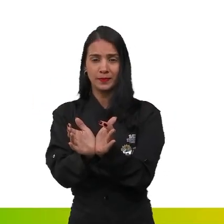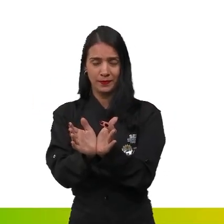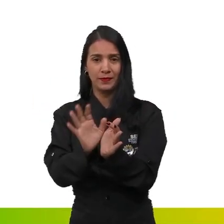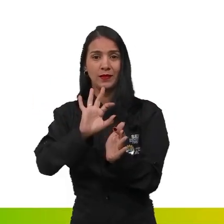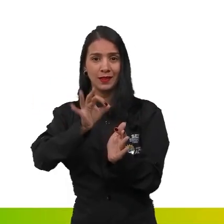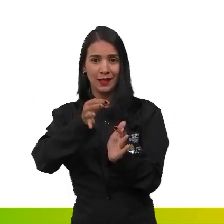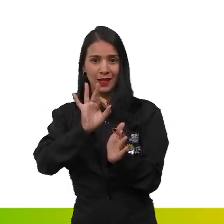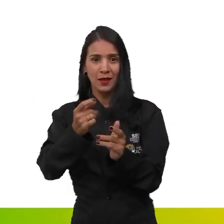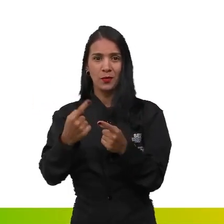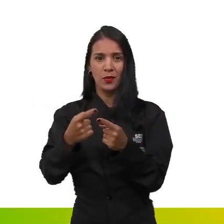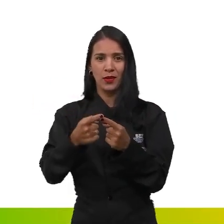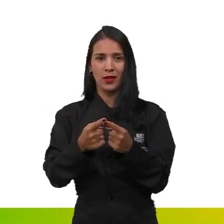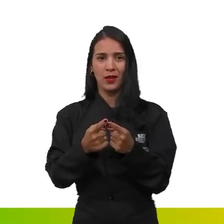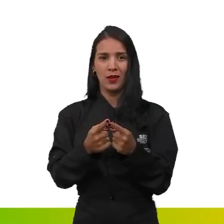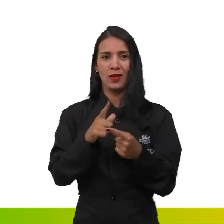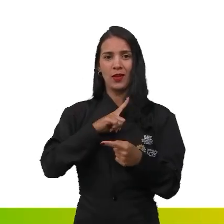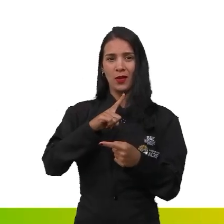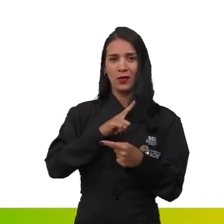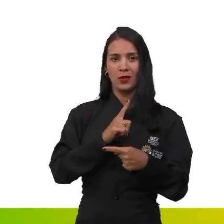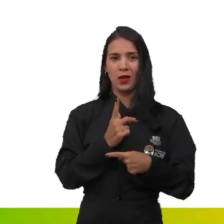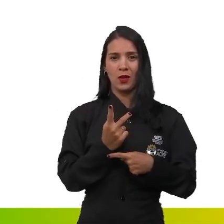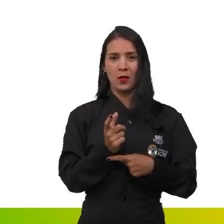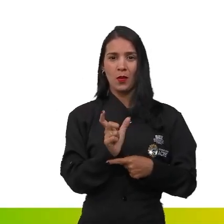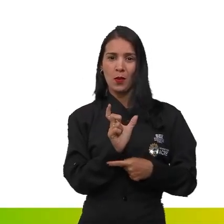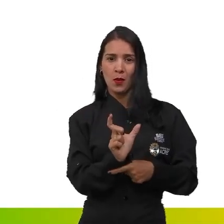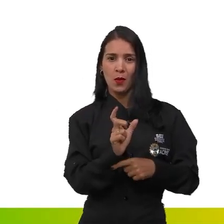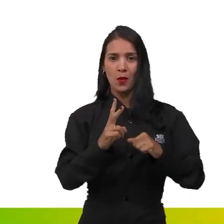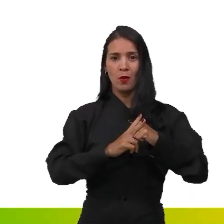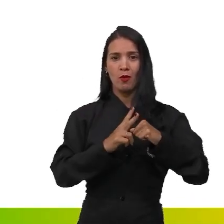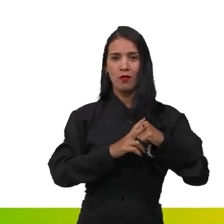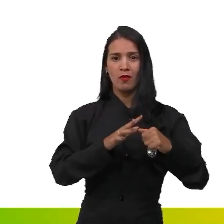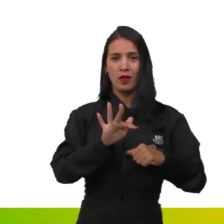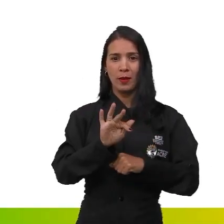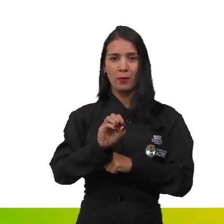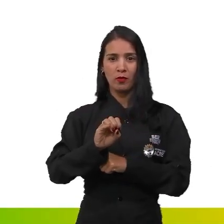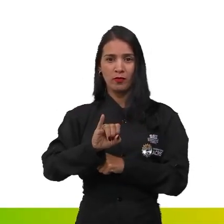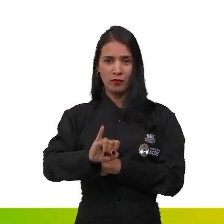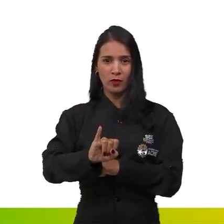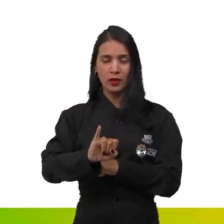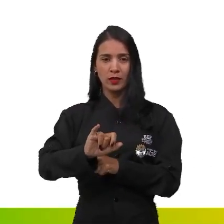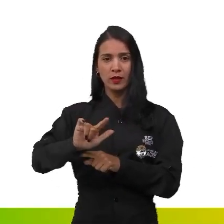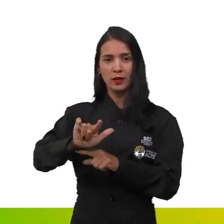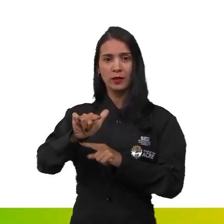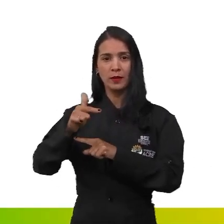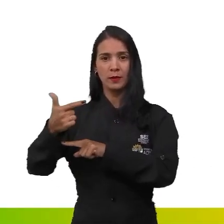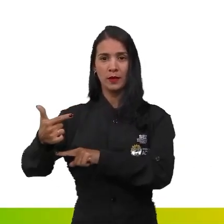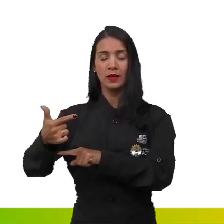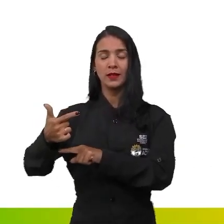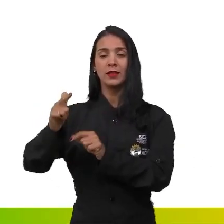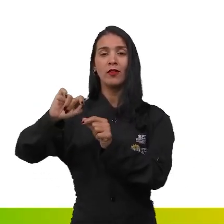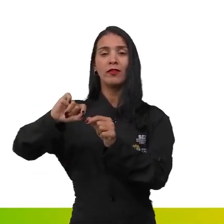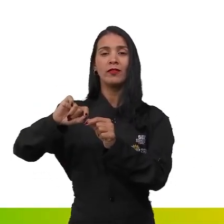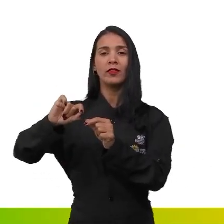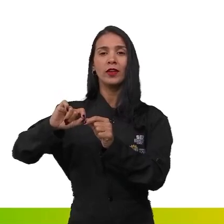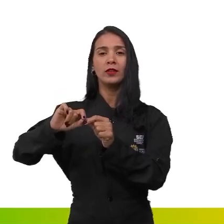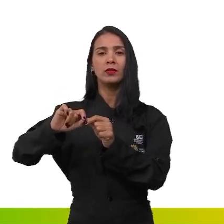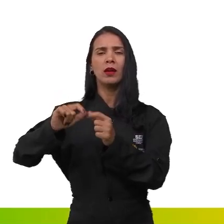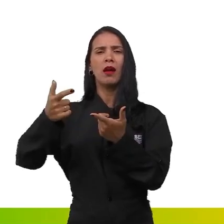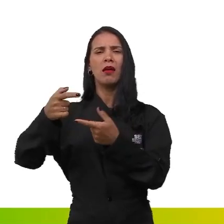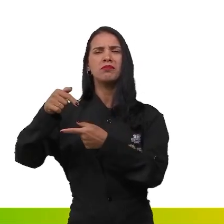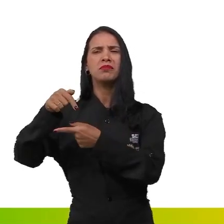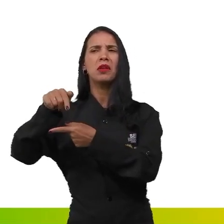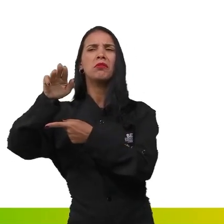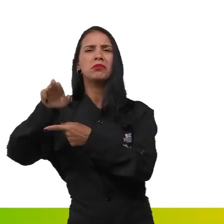o particípio. Então, foi realizada. Então, a partir do momento em que eu tenho essa construção e ao invés